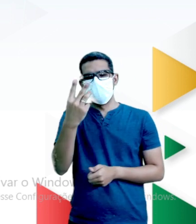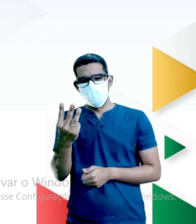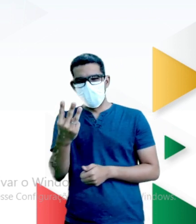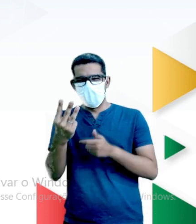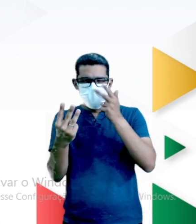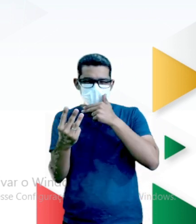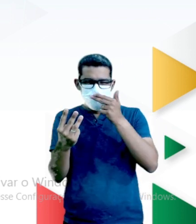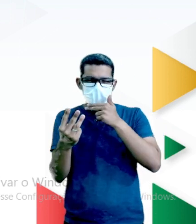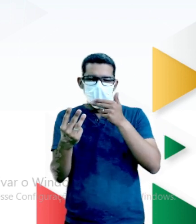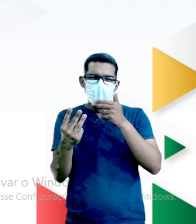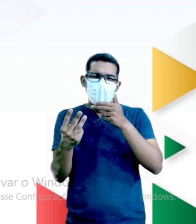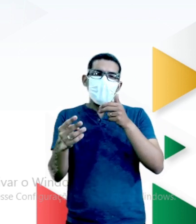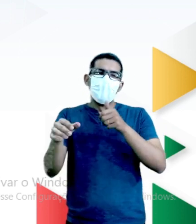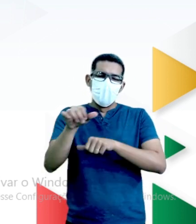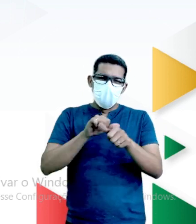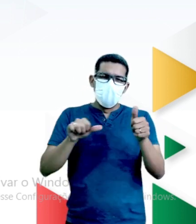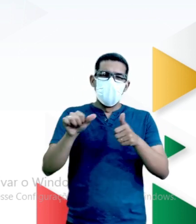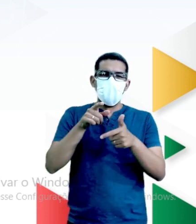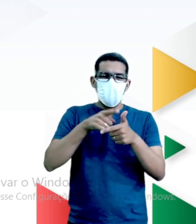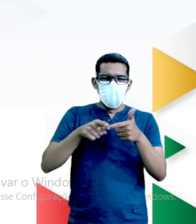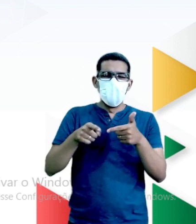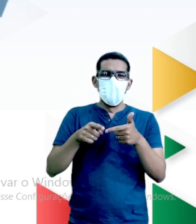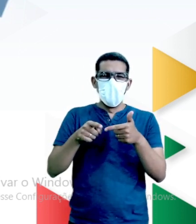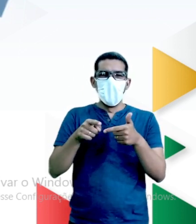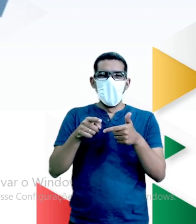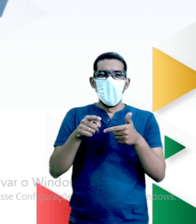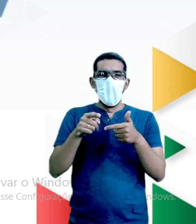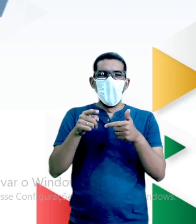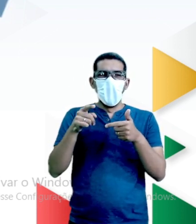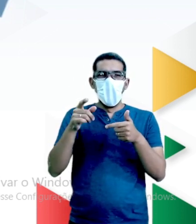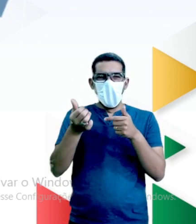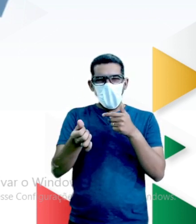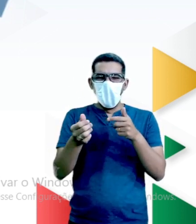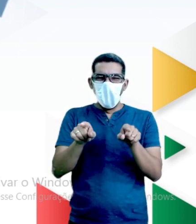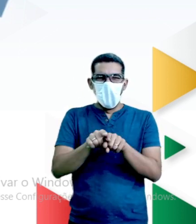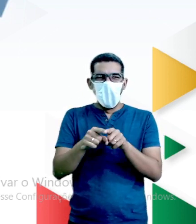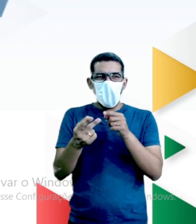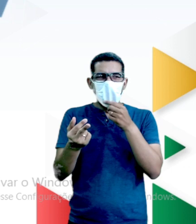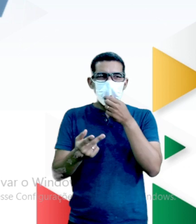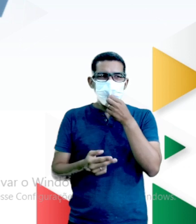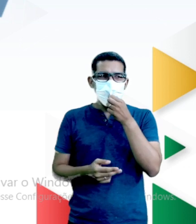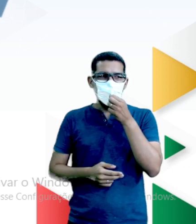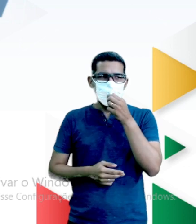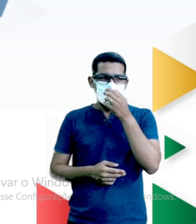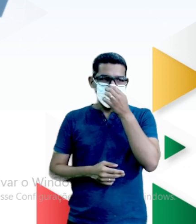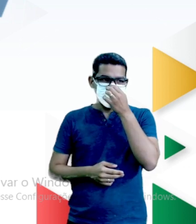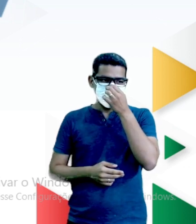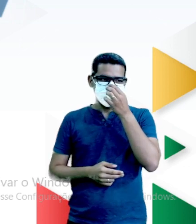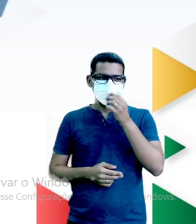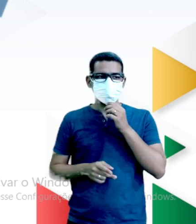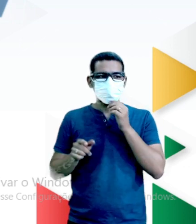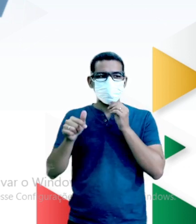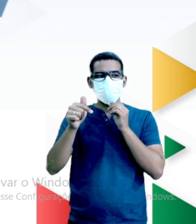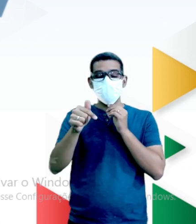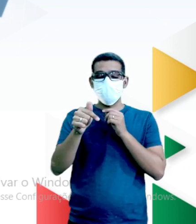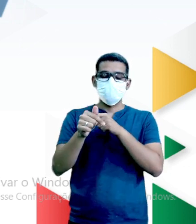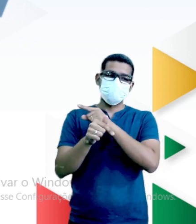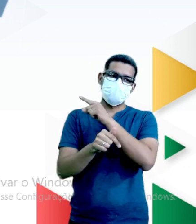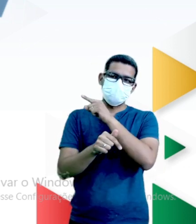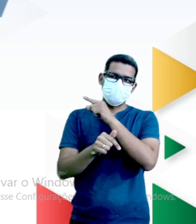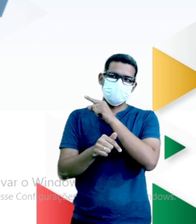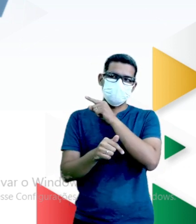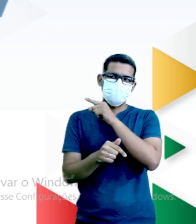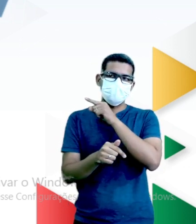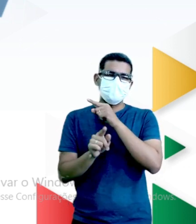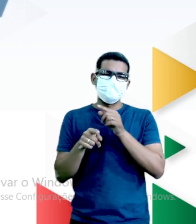por 6, que vai dar exatamente 5. Tranquilo? Vamos lá, então. Número dividido por 7. Ah, essa regrinha é